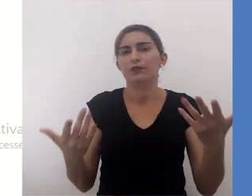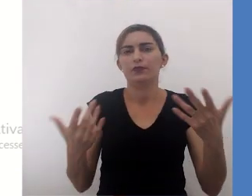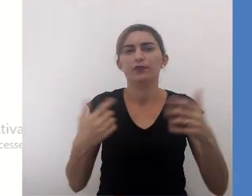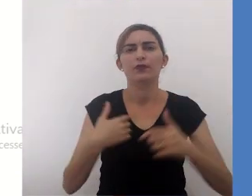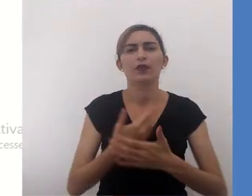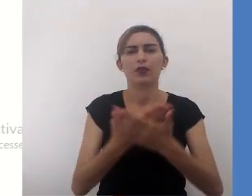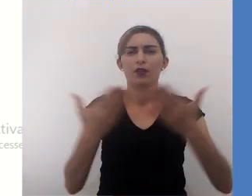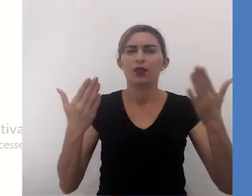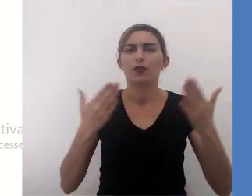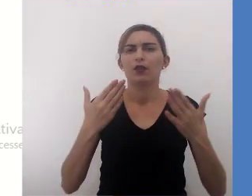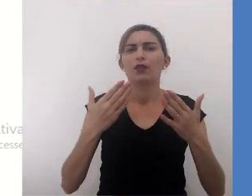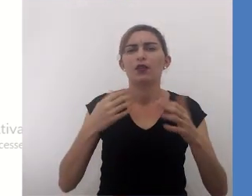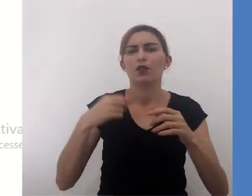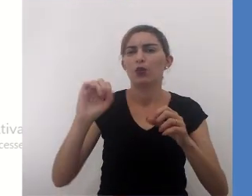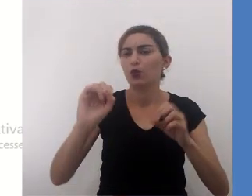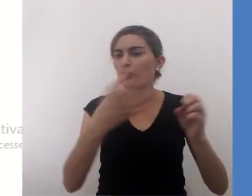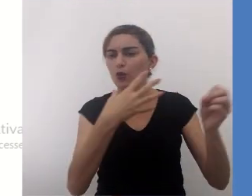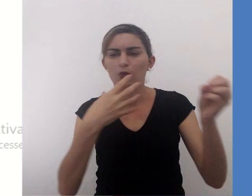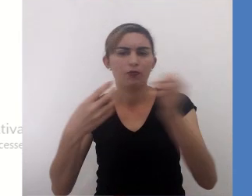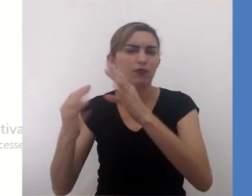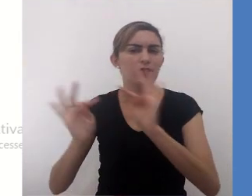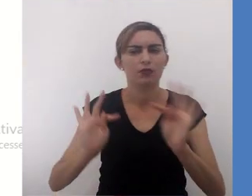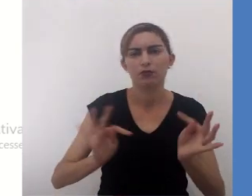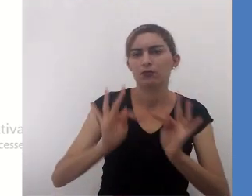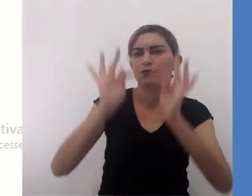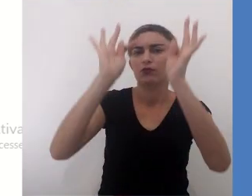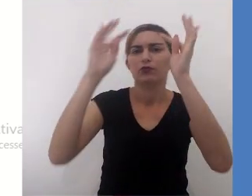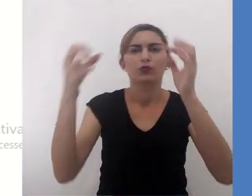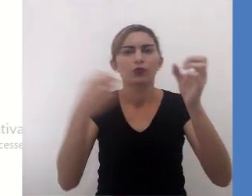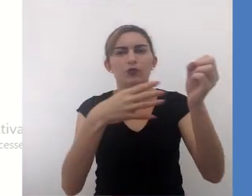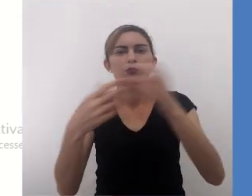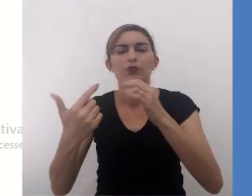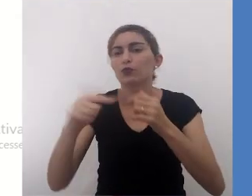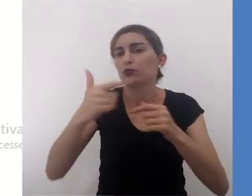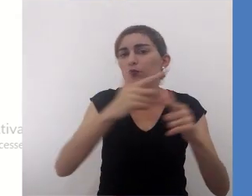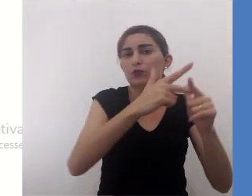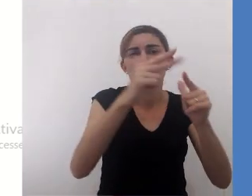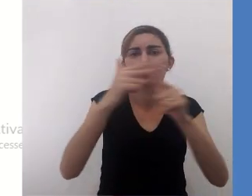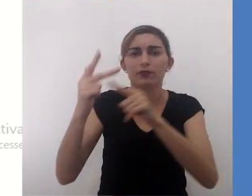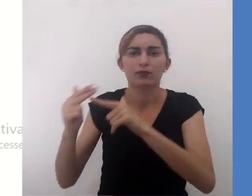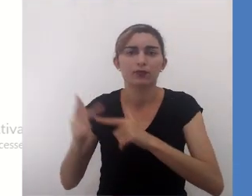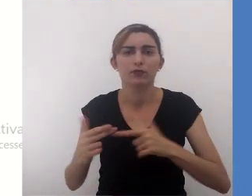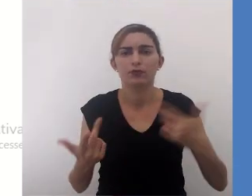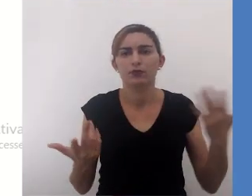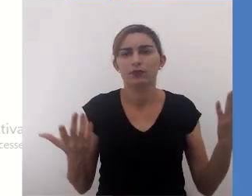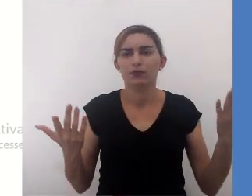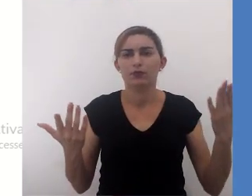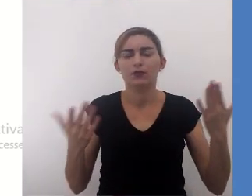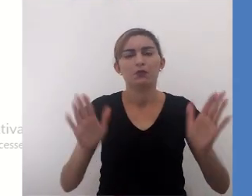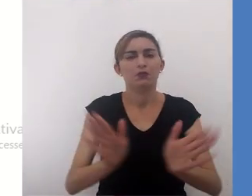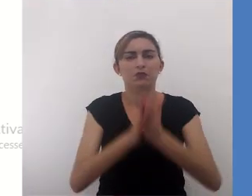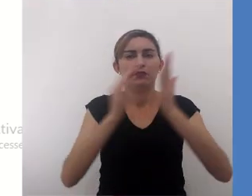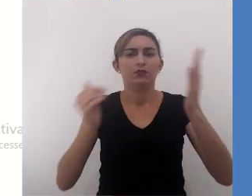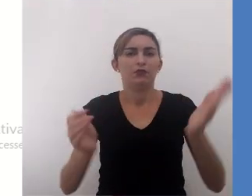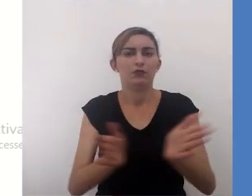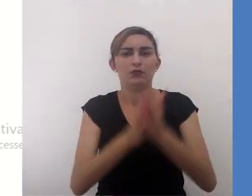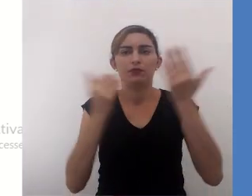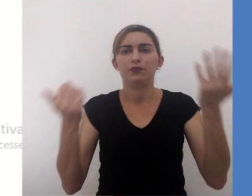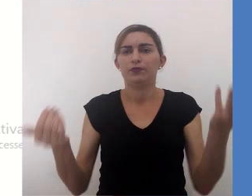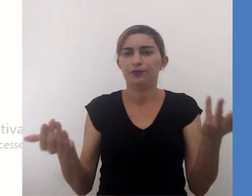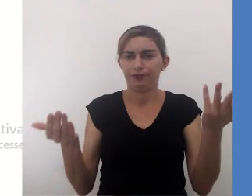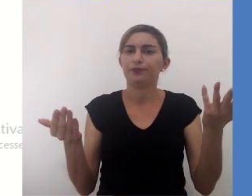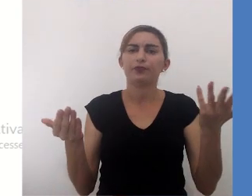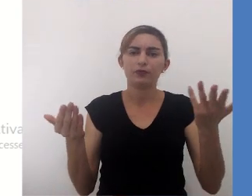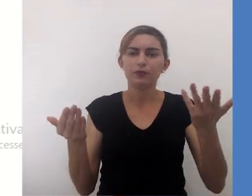as grandes ideias, as inovações tecnológicas não tinham vencido a pobreza,